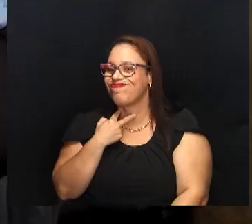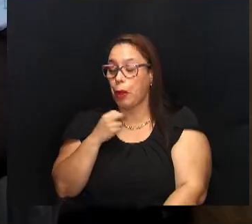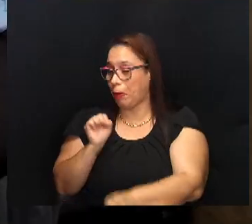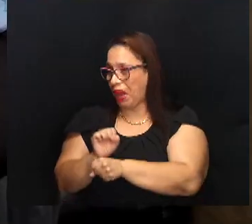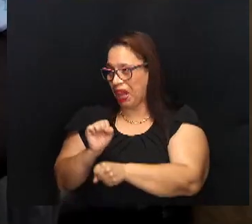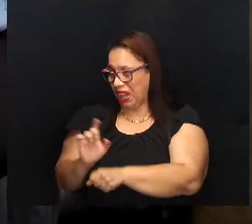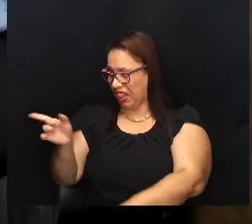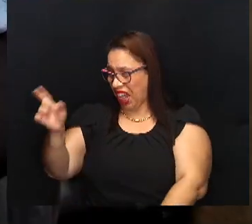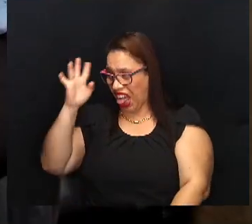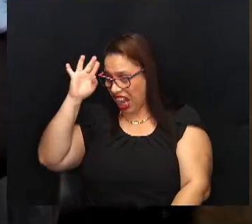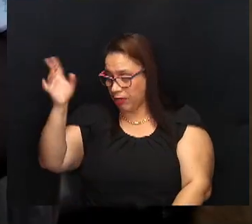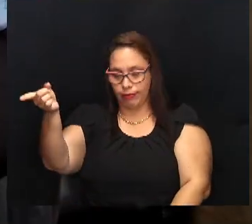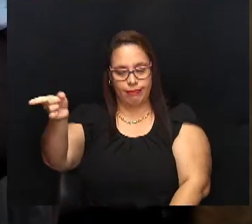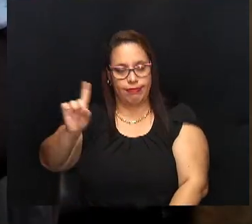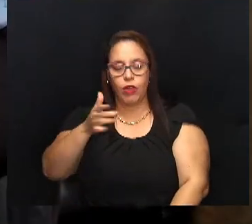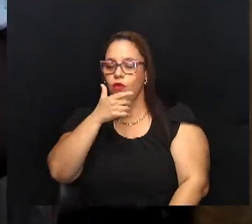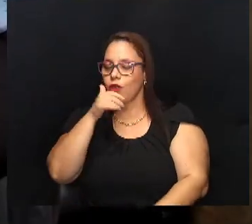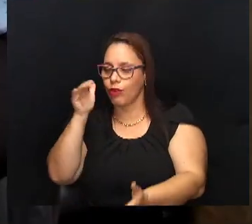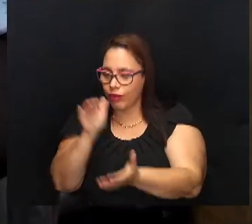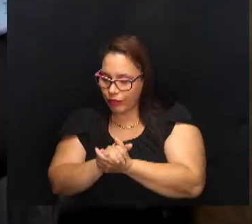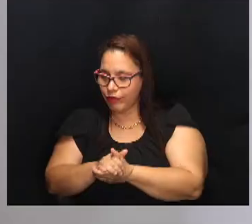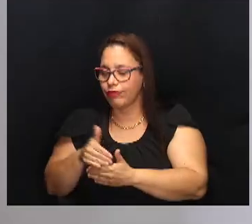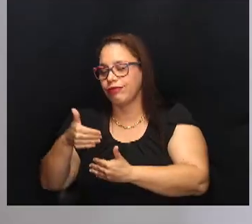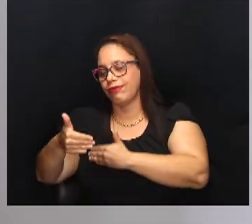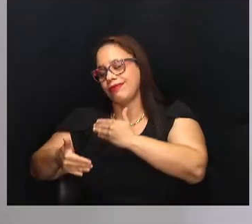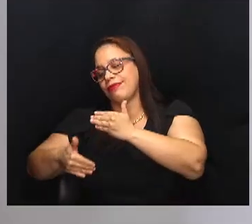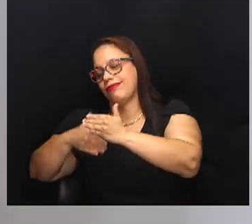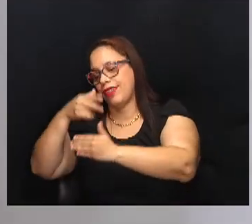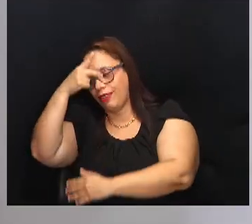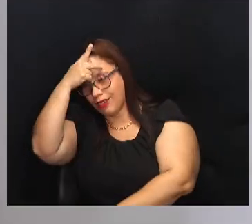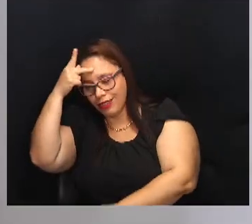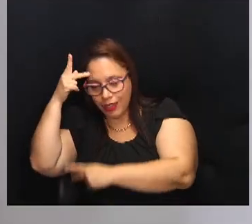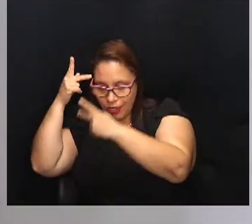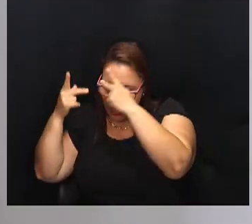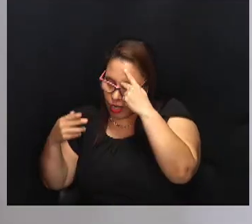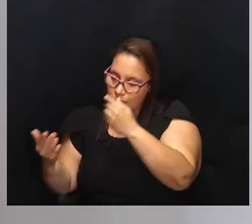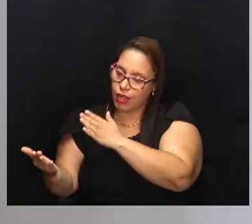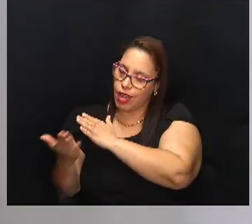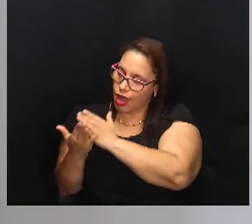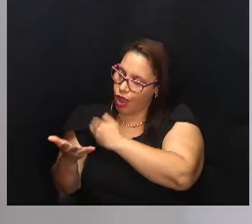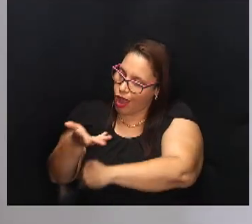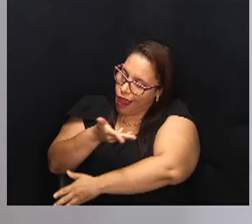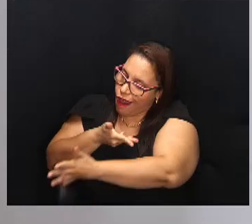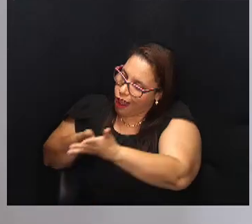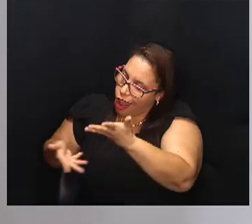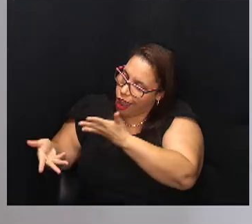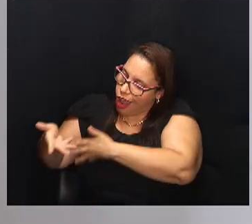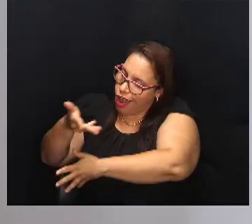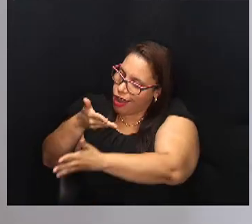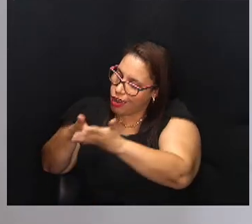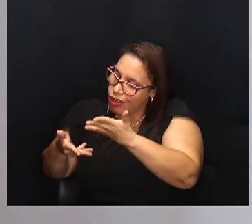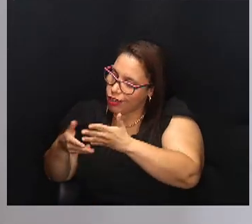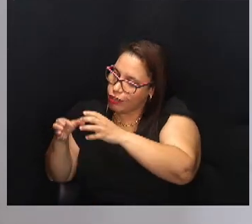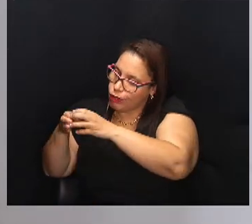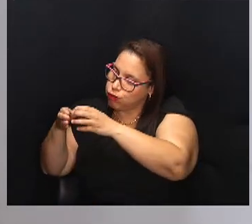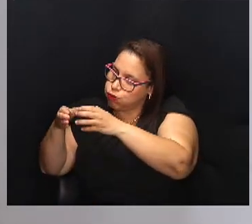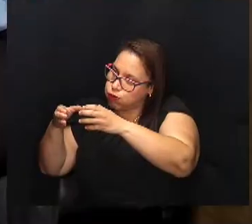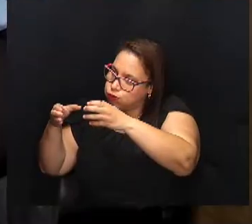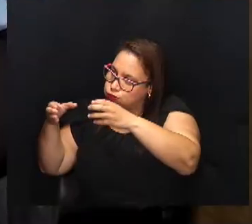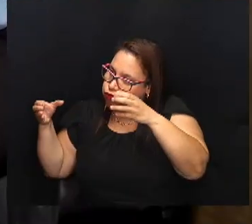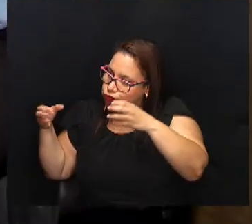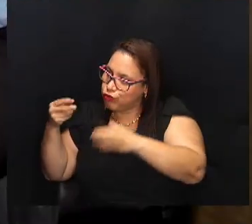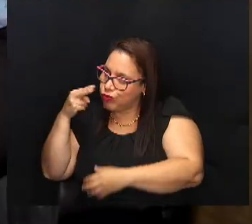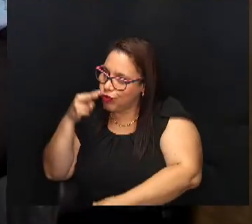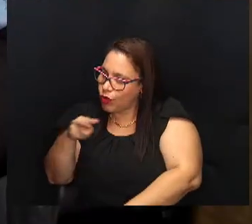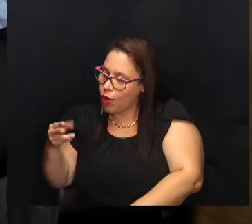com aquele sonho do seu esposo, e aos pouquinhos as pessoas foram ajudando e colaborando. E as turmas estão aumentando, né? A demanda